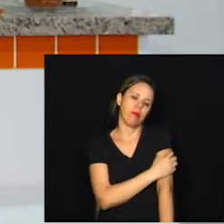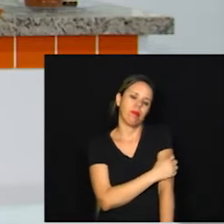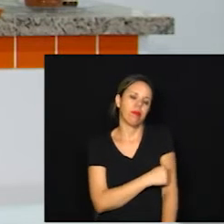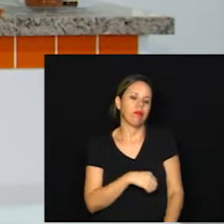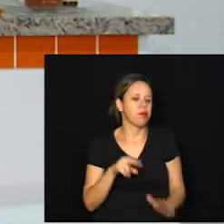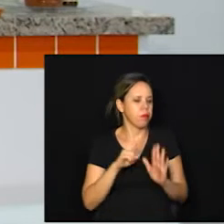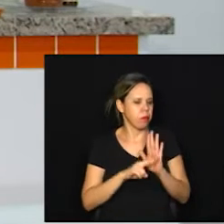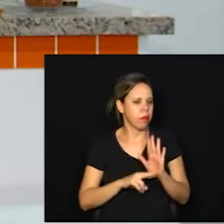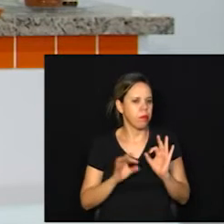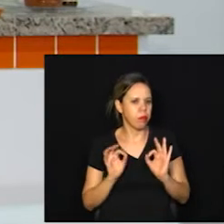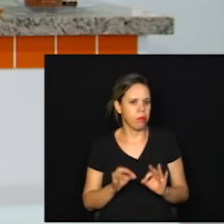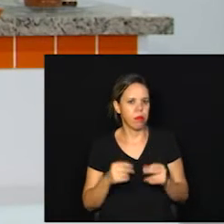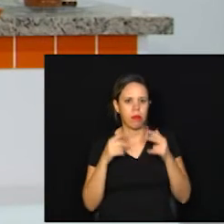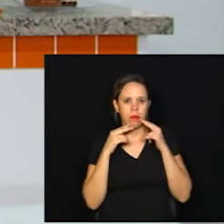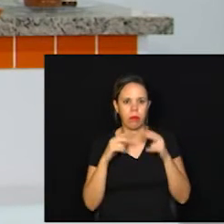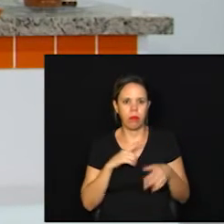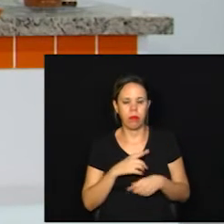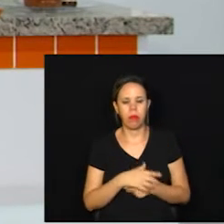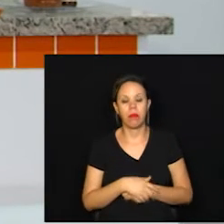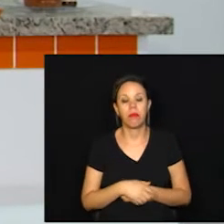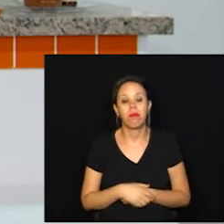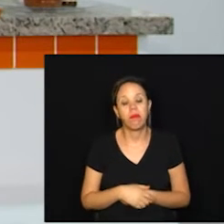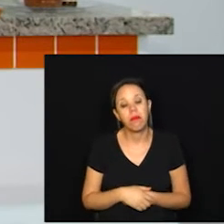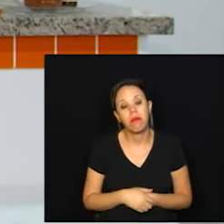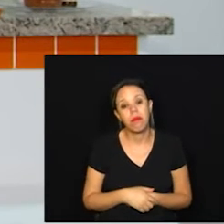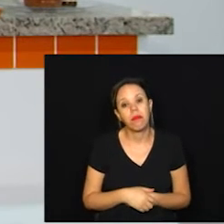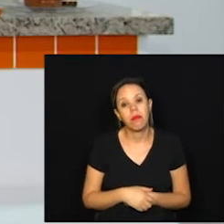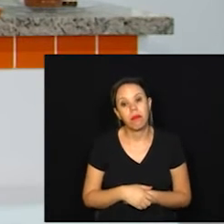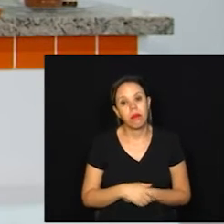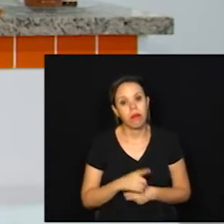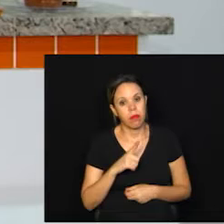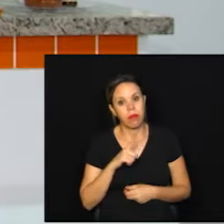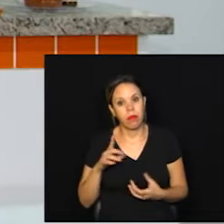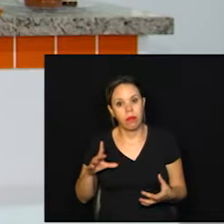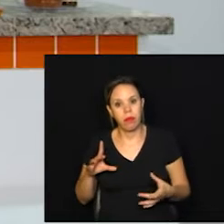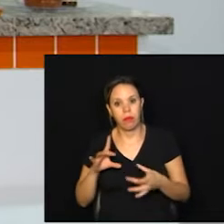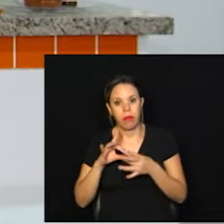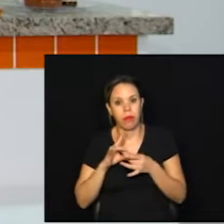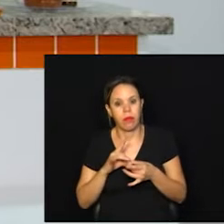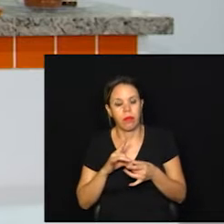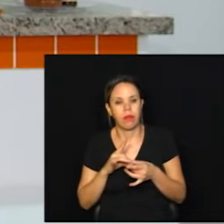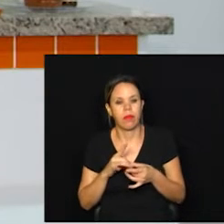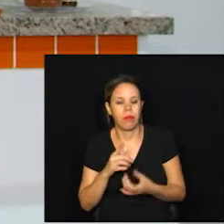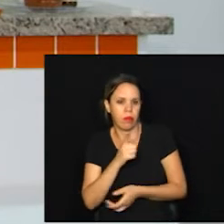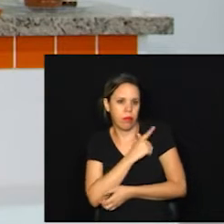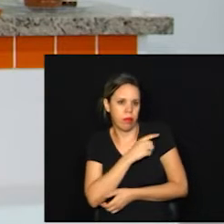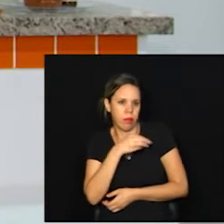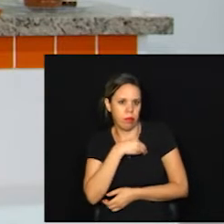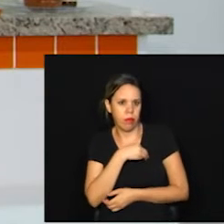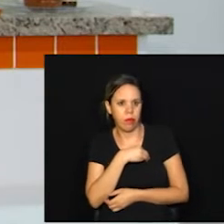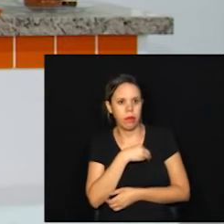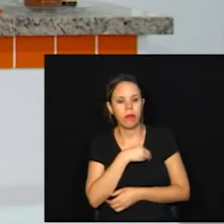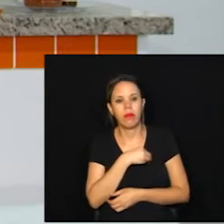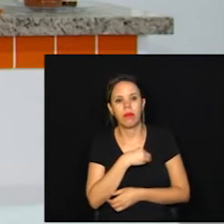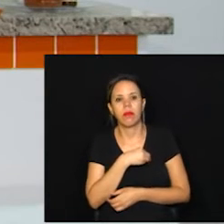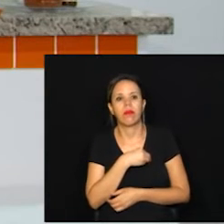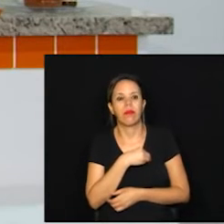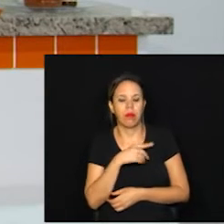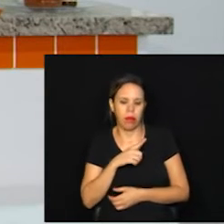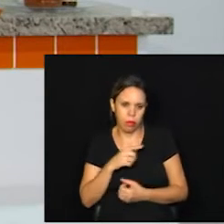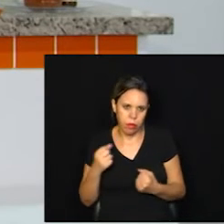essas novidades que a gente tem. E tem também a parceria, né, da Guarda Municipal, de manter o